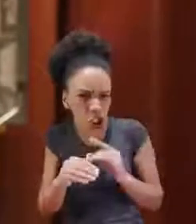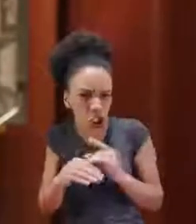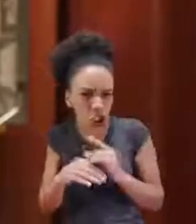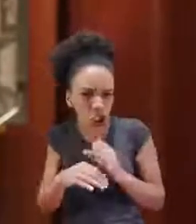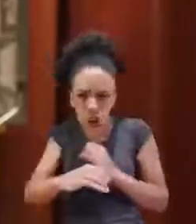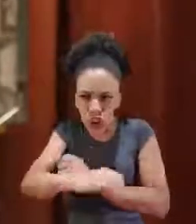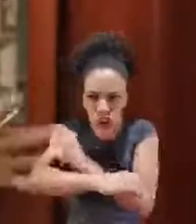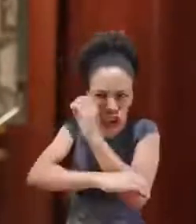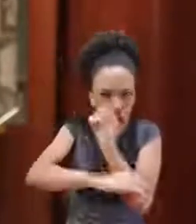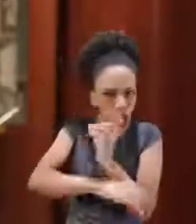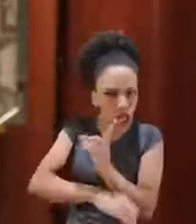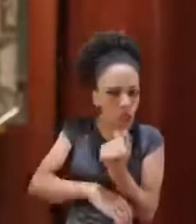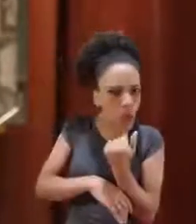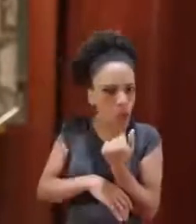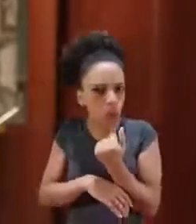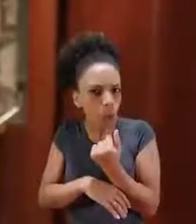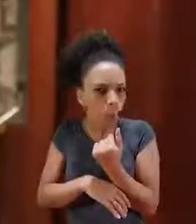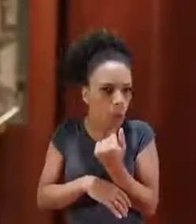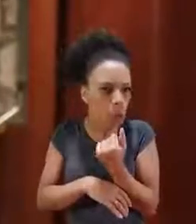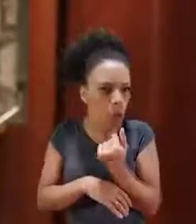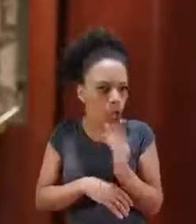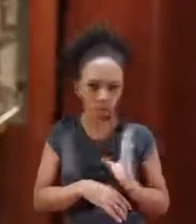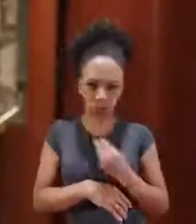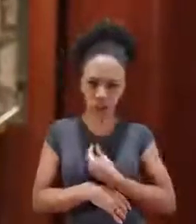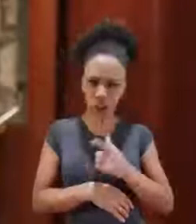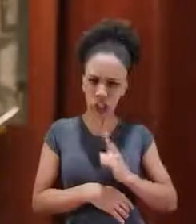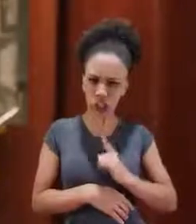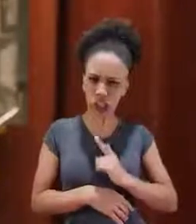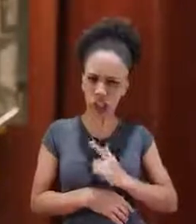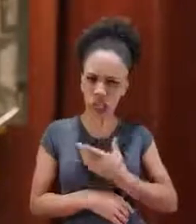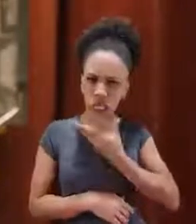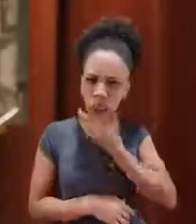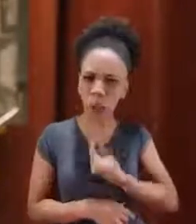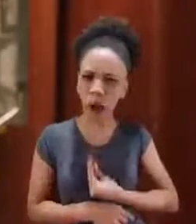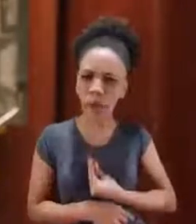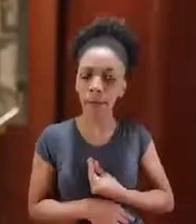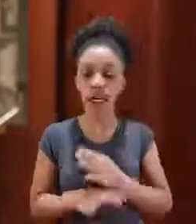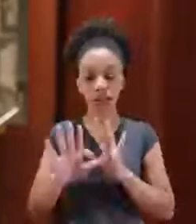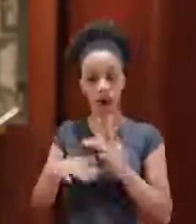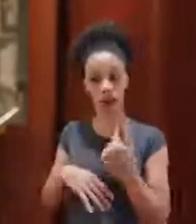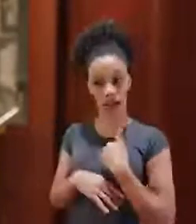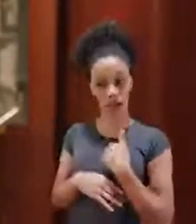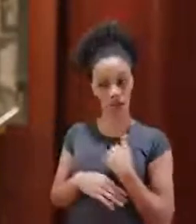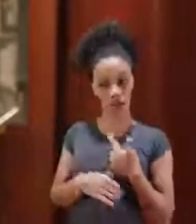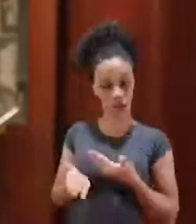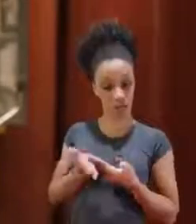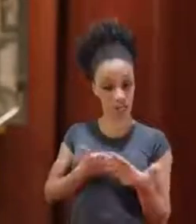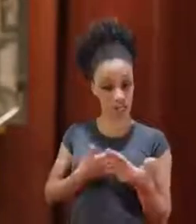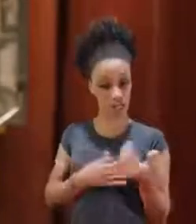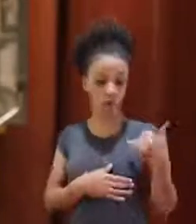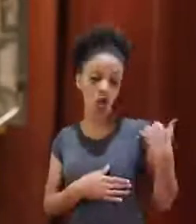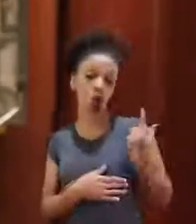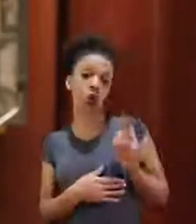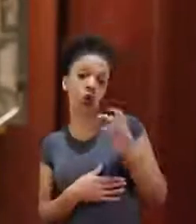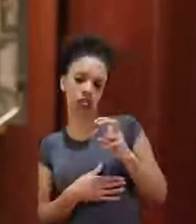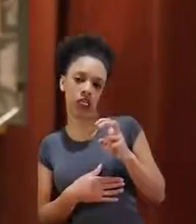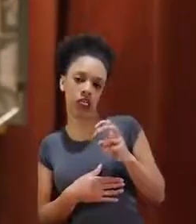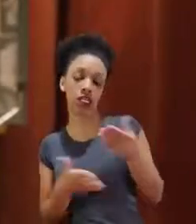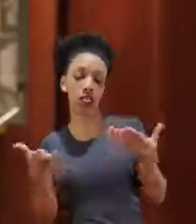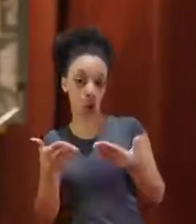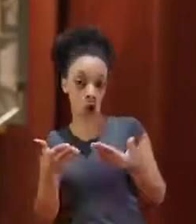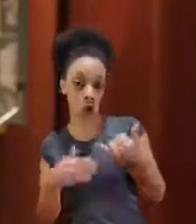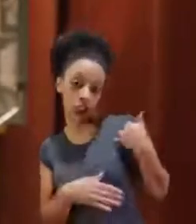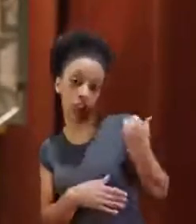barba então criava-se vários mitos e aí eu te explico a travesti dessa época eu comecei com 15 anos eu tô com